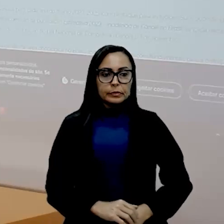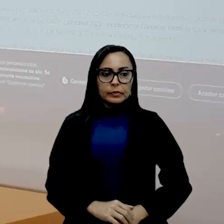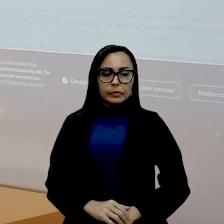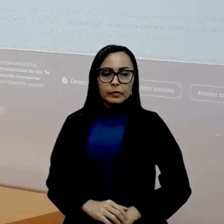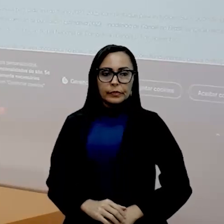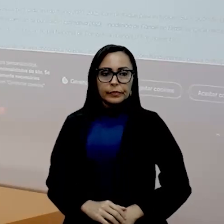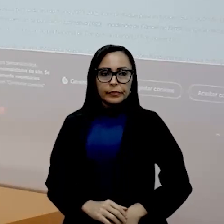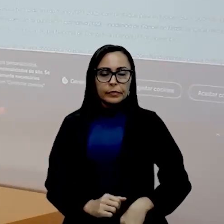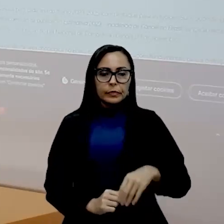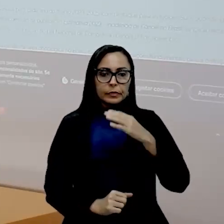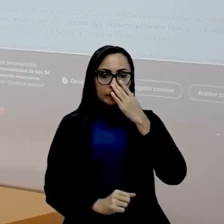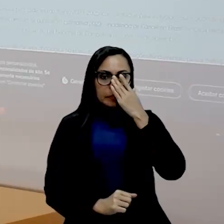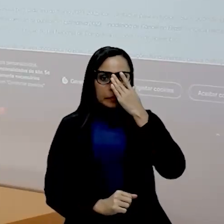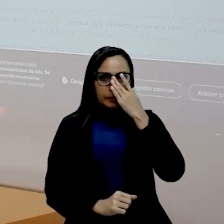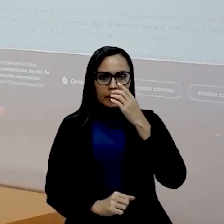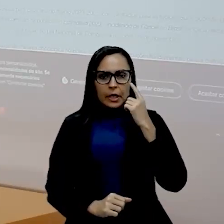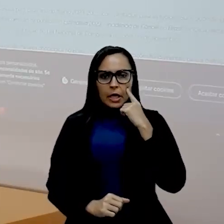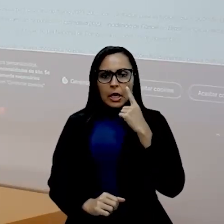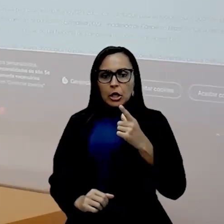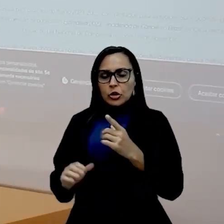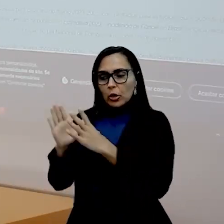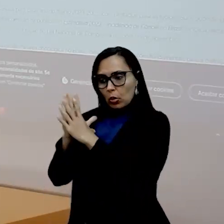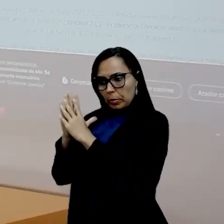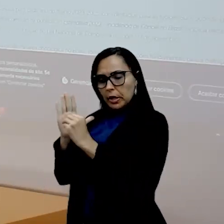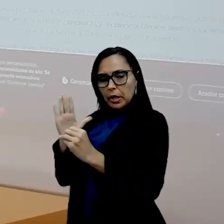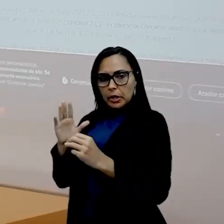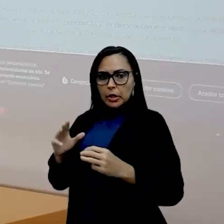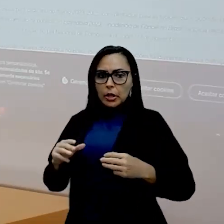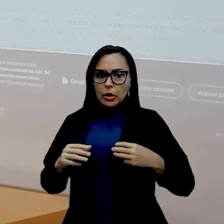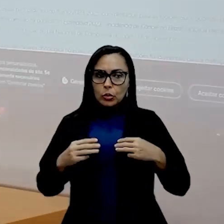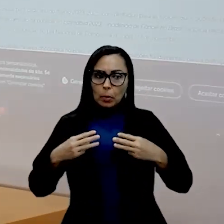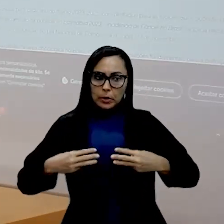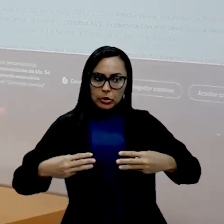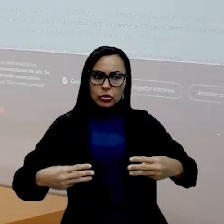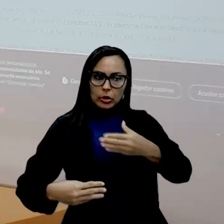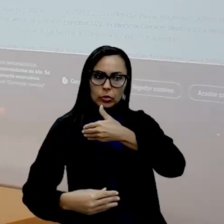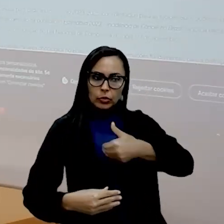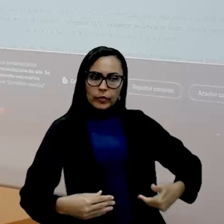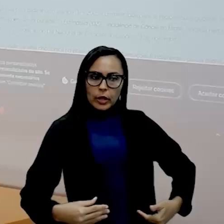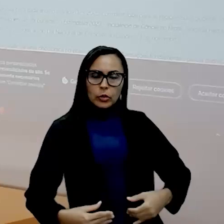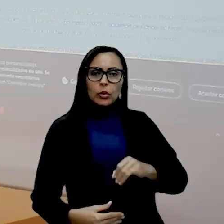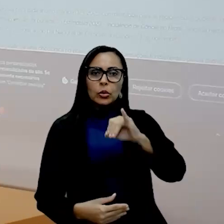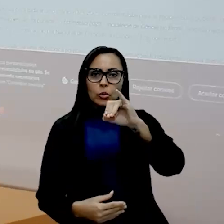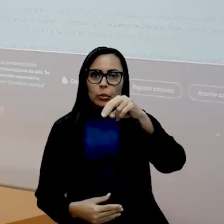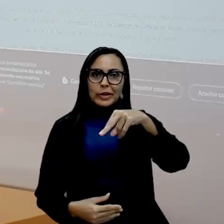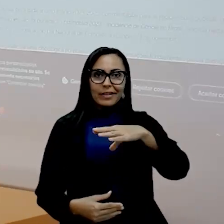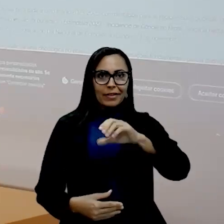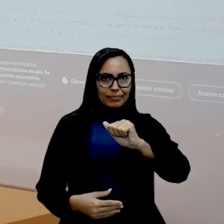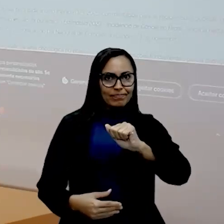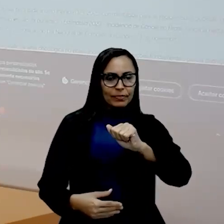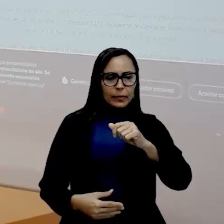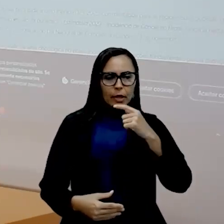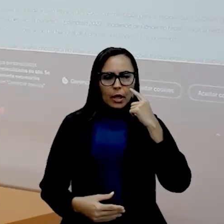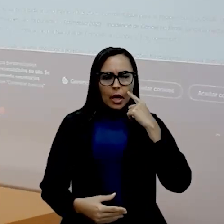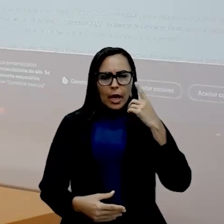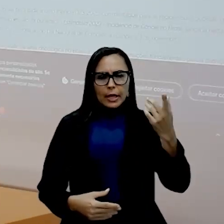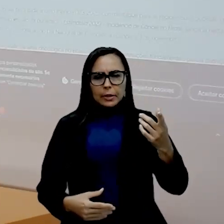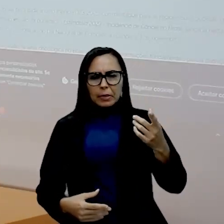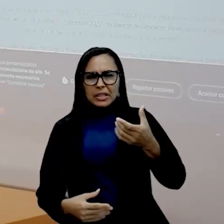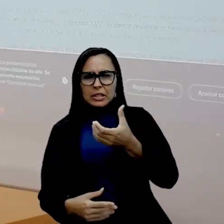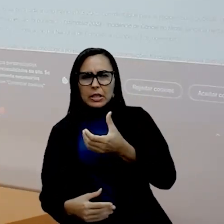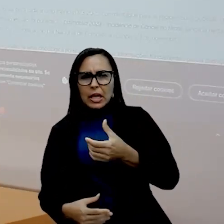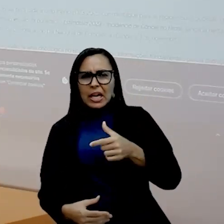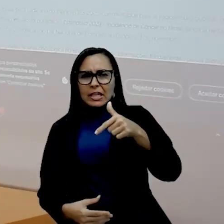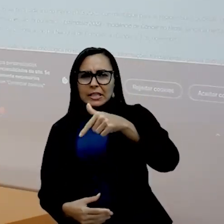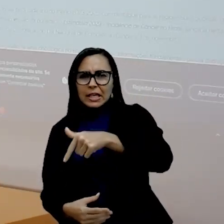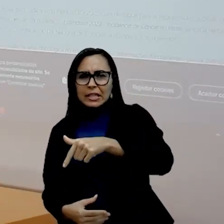Você veja, isso aqui eu copiei do Ministério do Governo, né, do INCA. Você veja, o INCA estima que 704